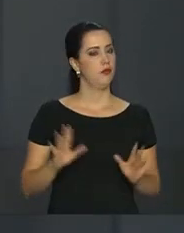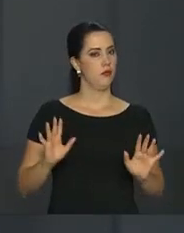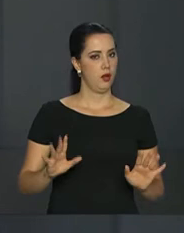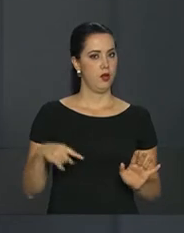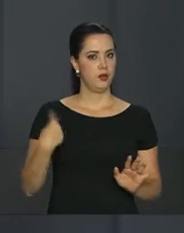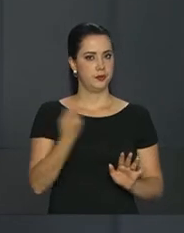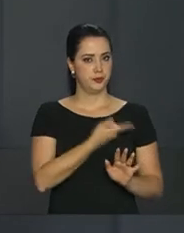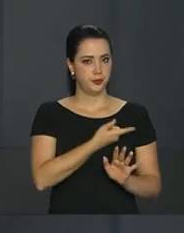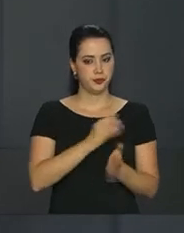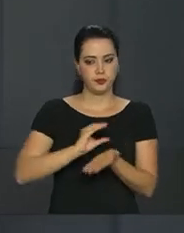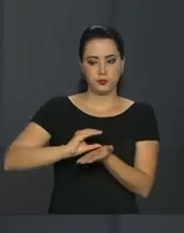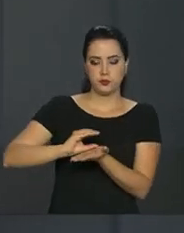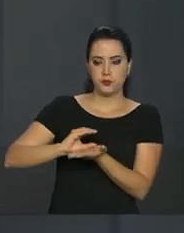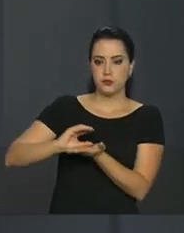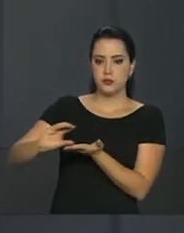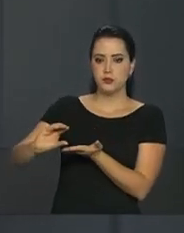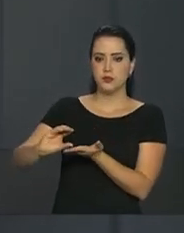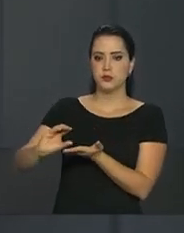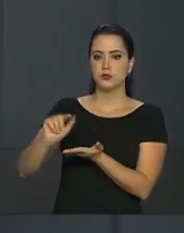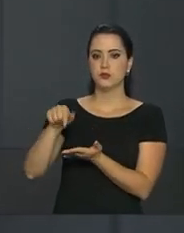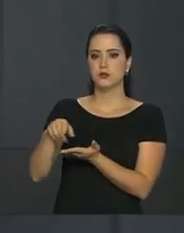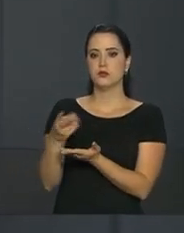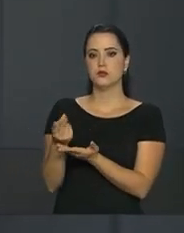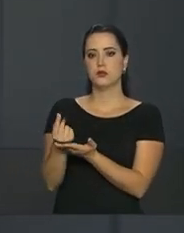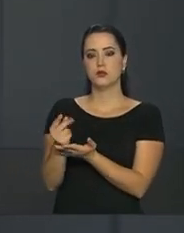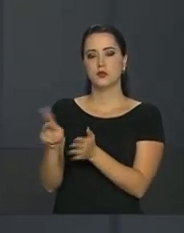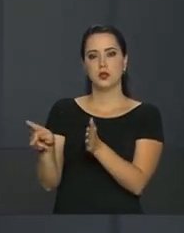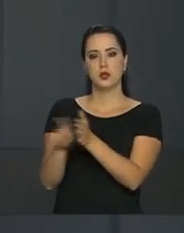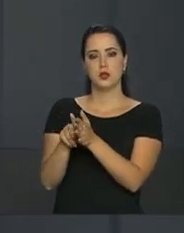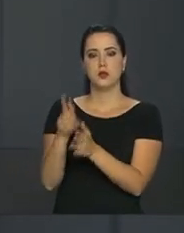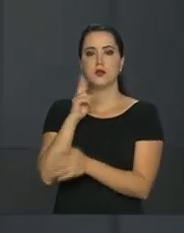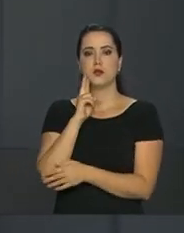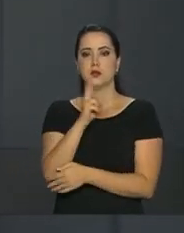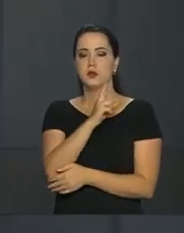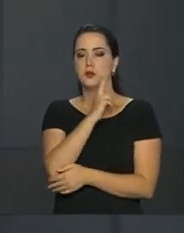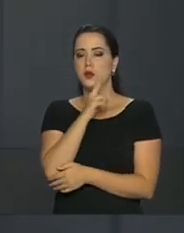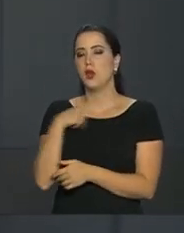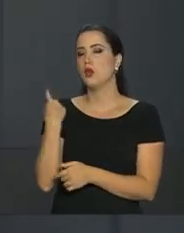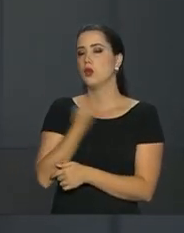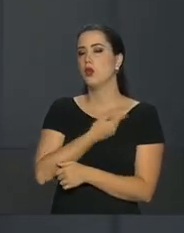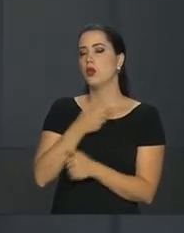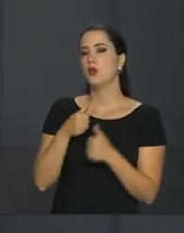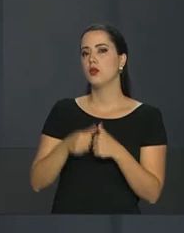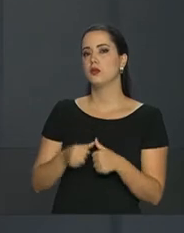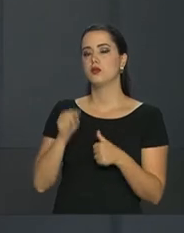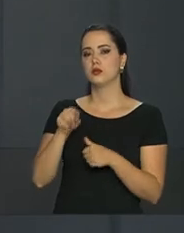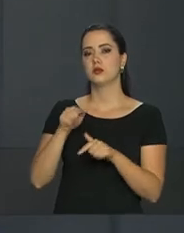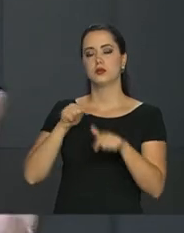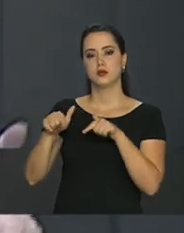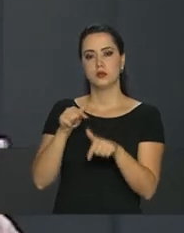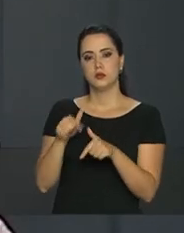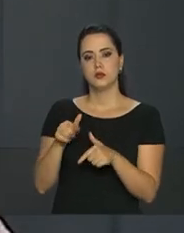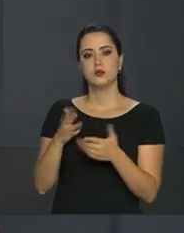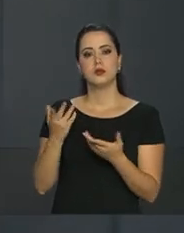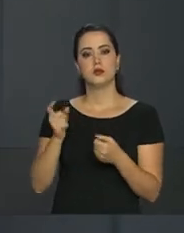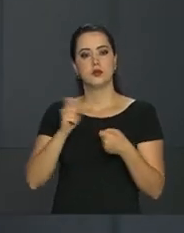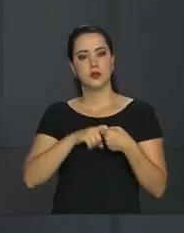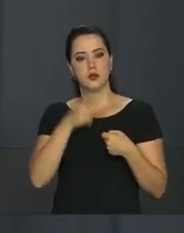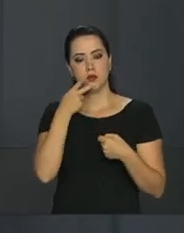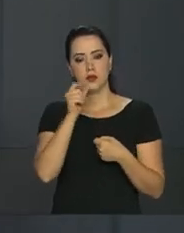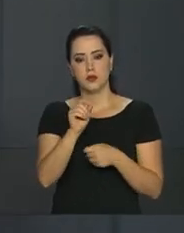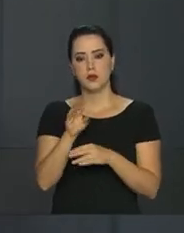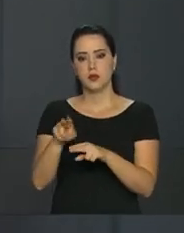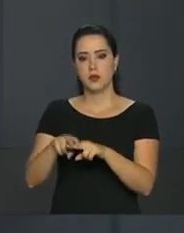repassamos essas verbas para roraima nós estamos agindo volto a dizer em